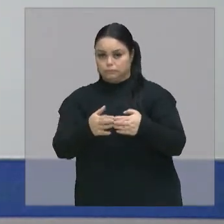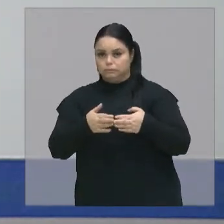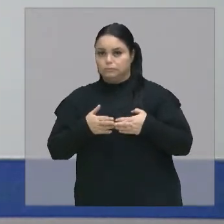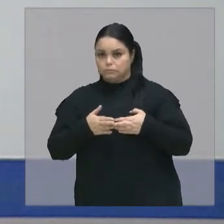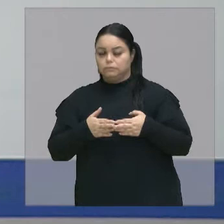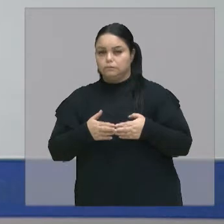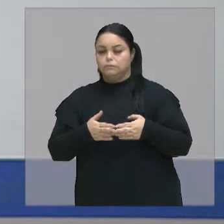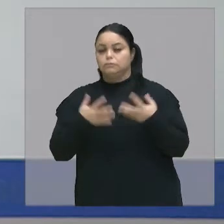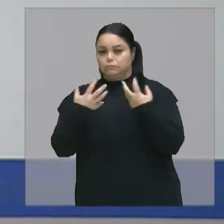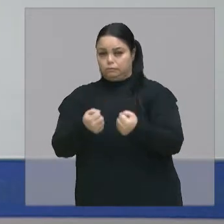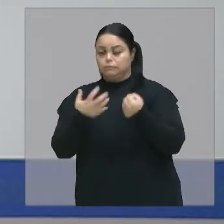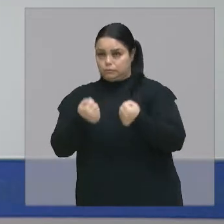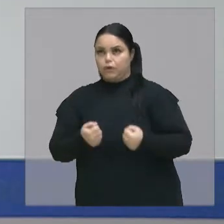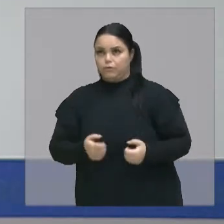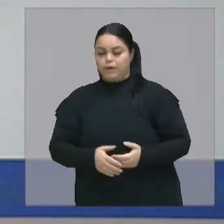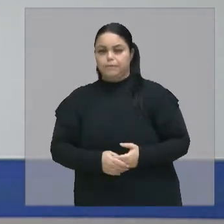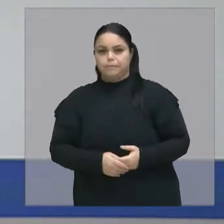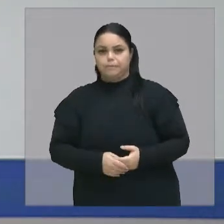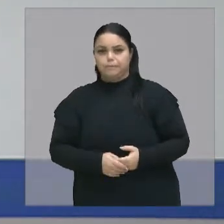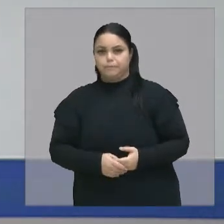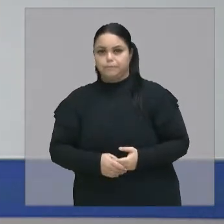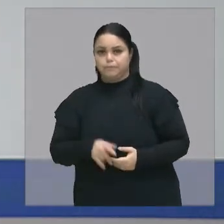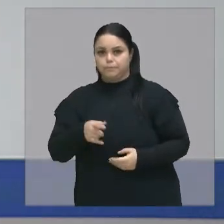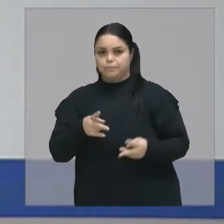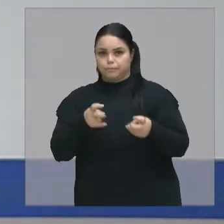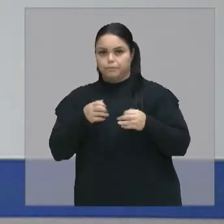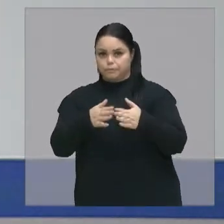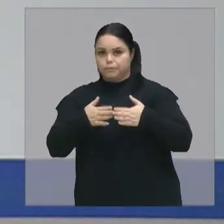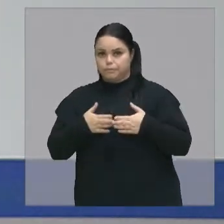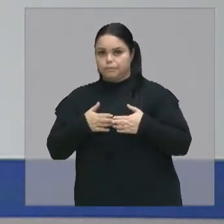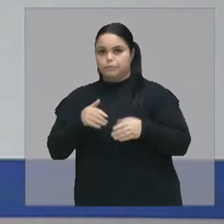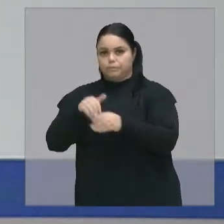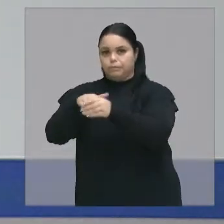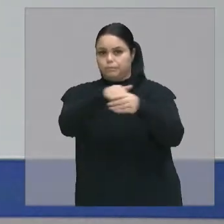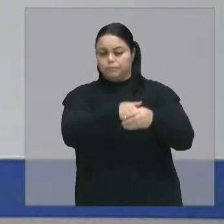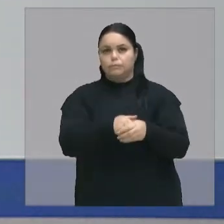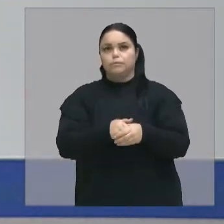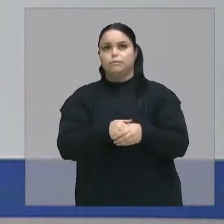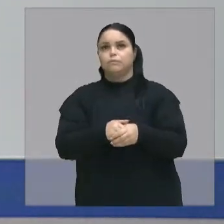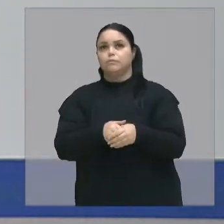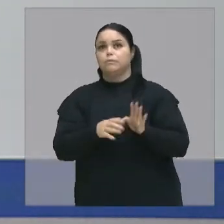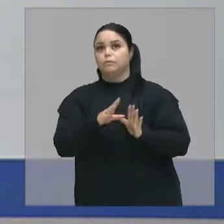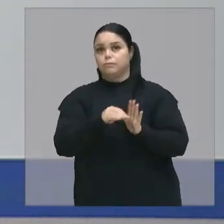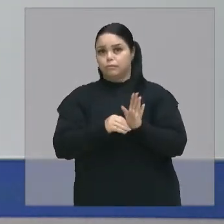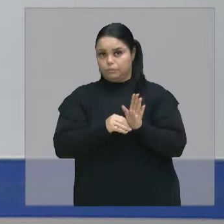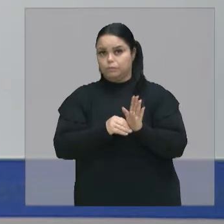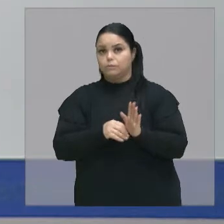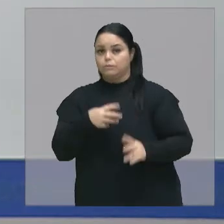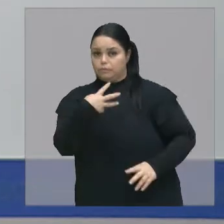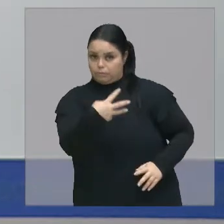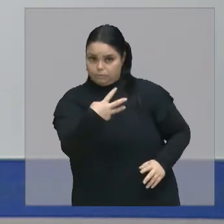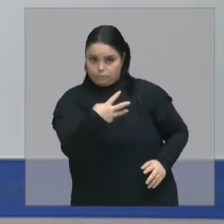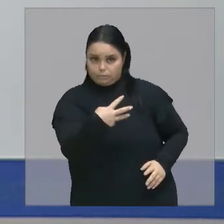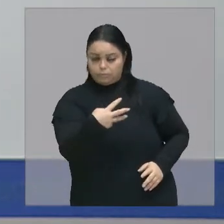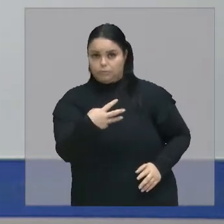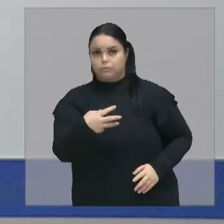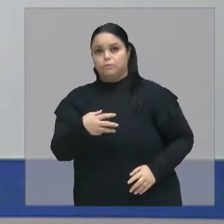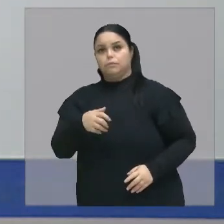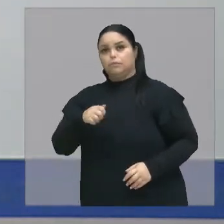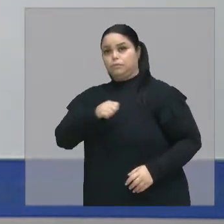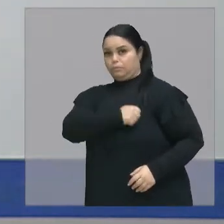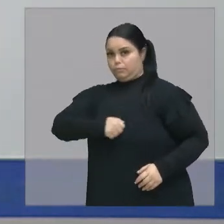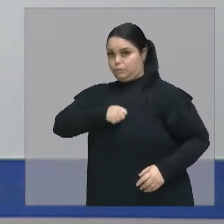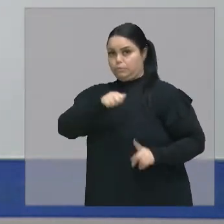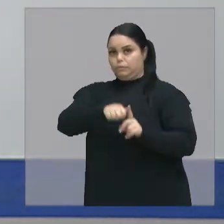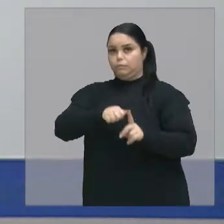rejeitados. Em votação, os requerimentos e as moções constantes da pauta da sessão de hoje, 3 de agosto de 2021,